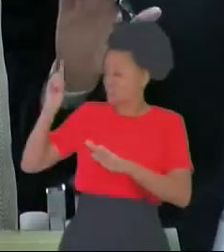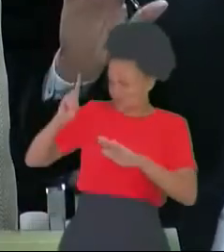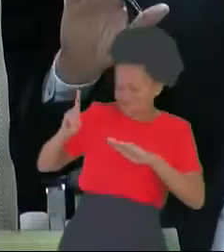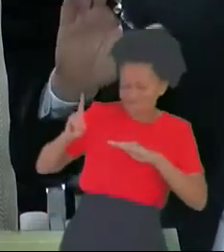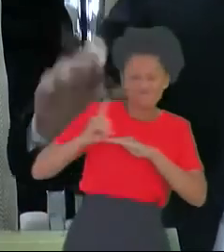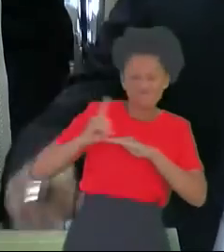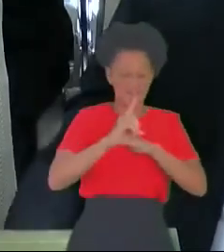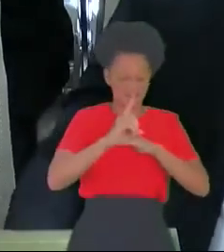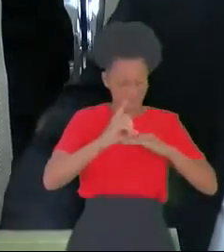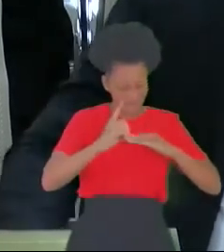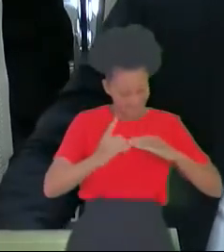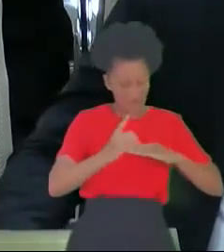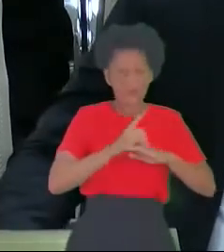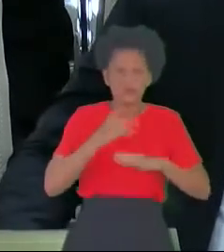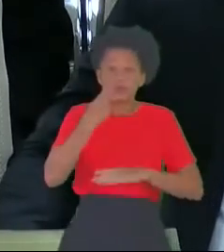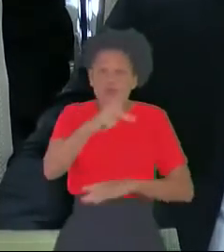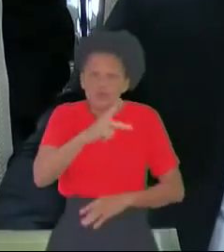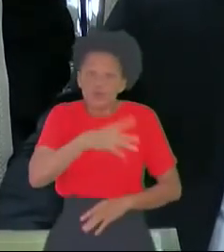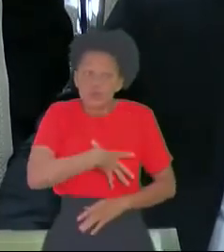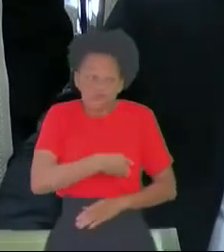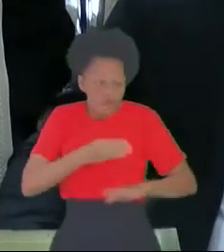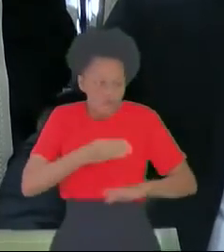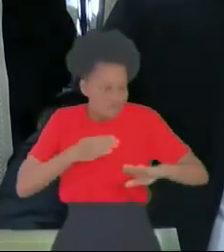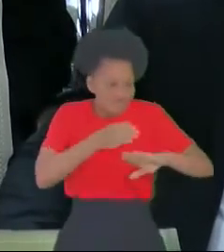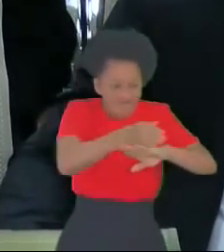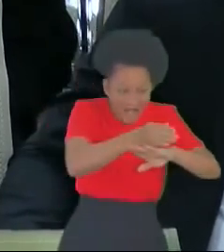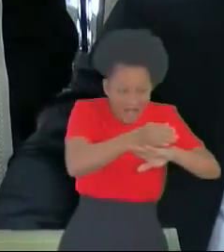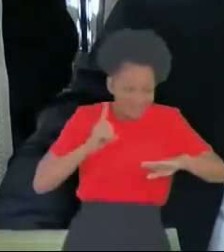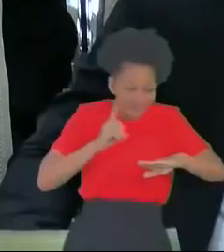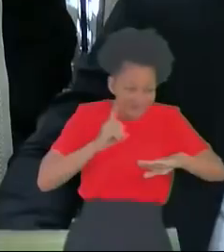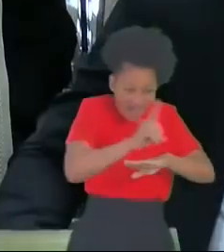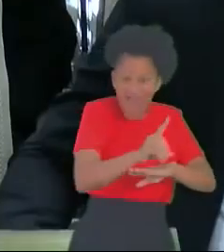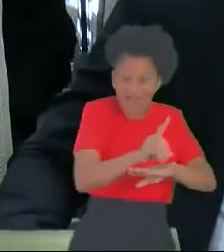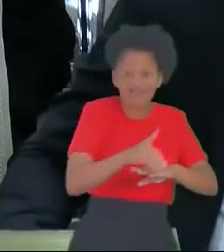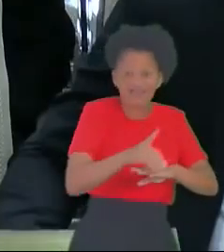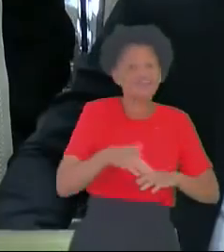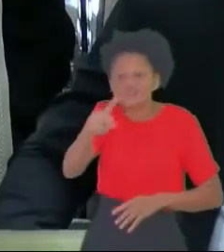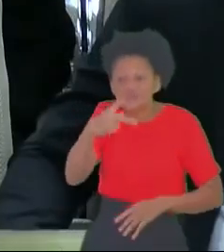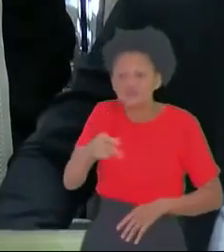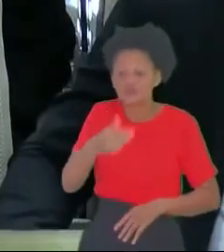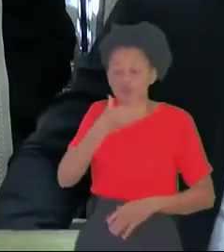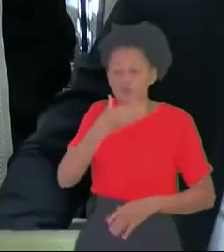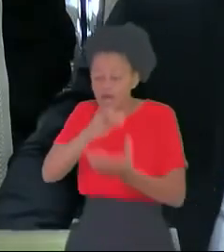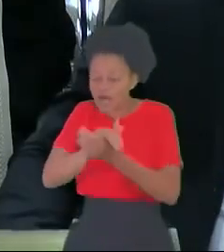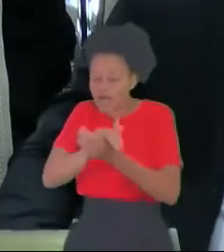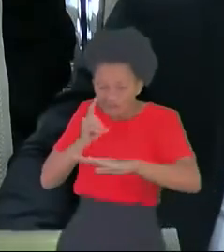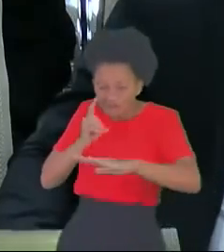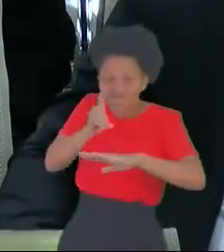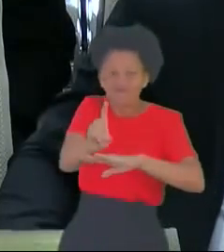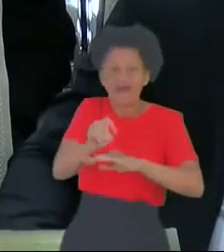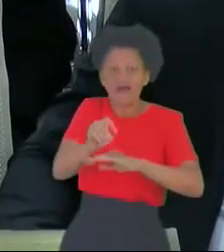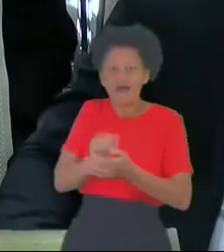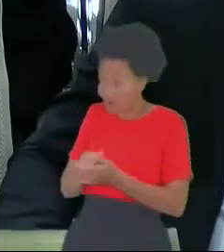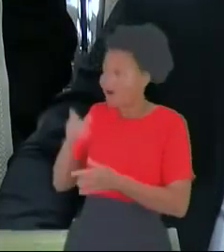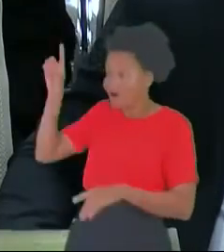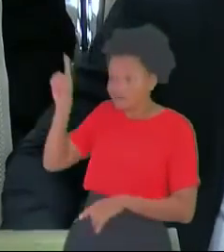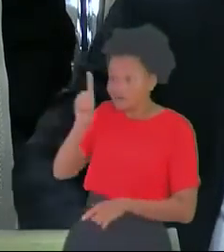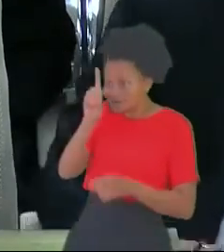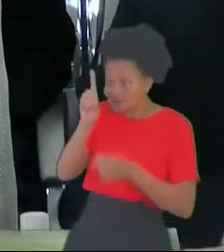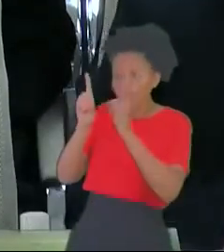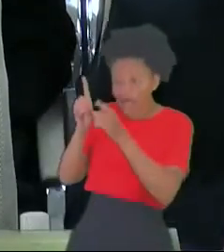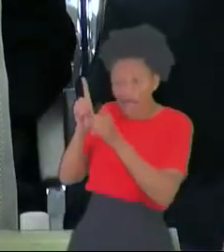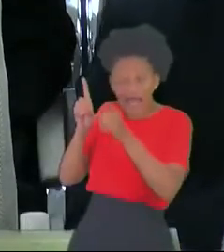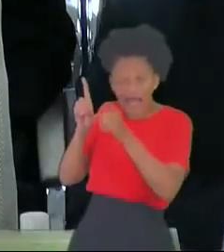no coração do teu filho, vai meter a mão no coração da tua filha, vai meter a mão no coração do teu marido, vai meter a mão no coração